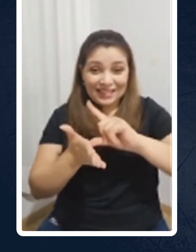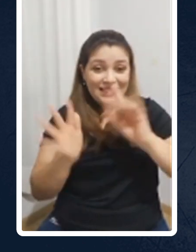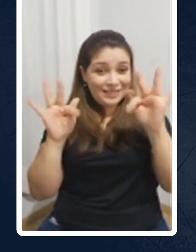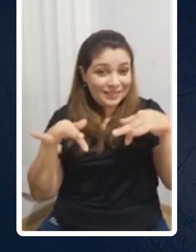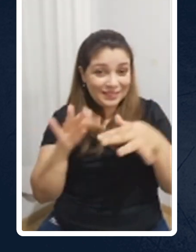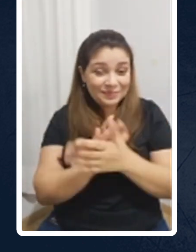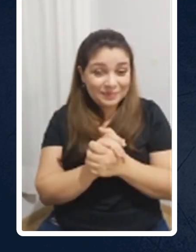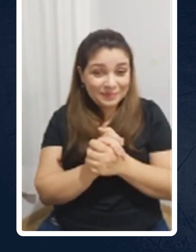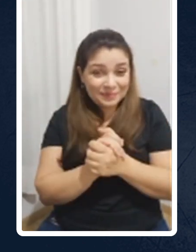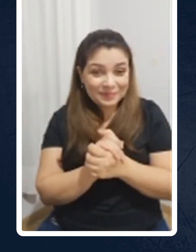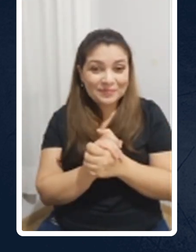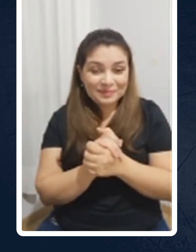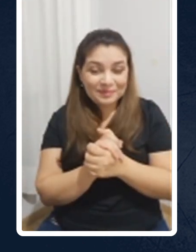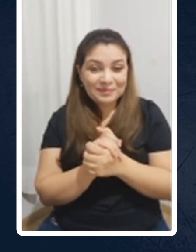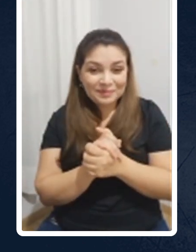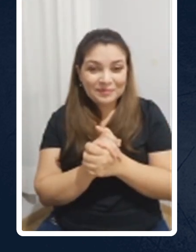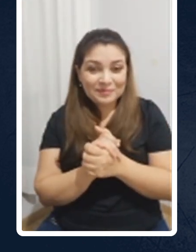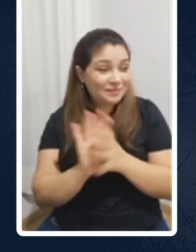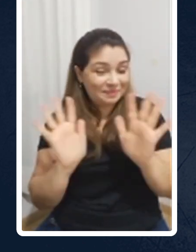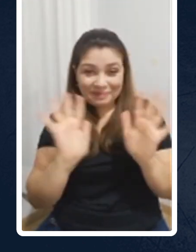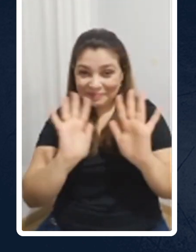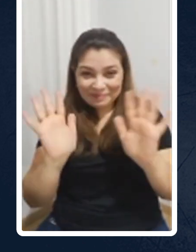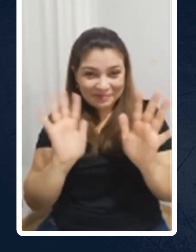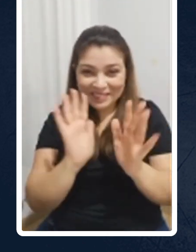É, a mamãe. Não.